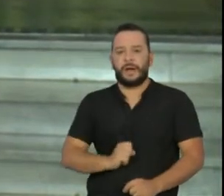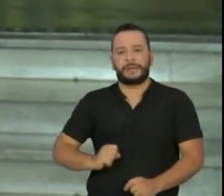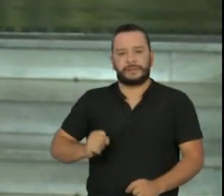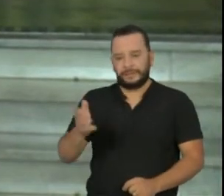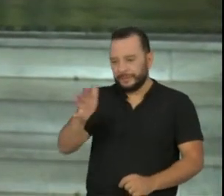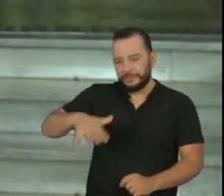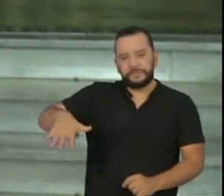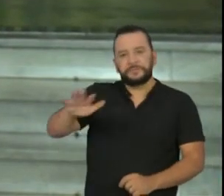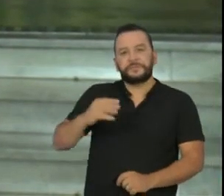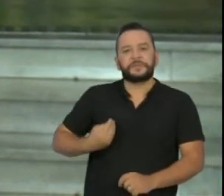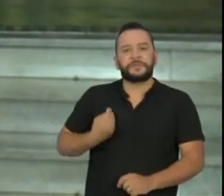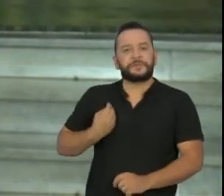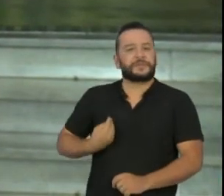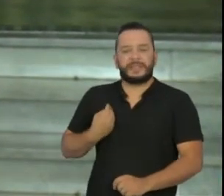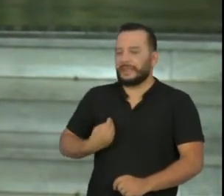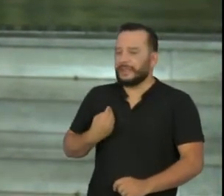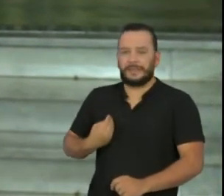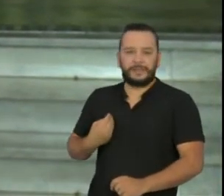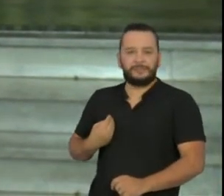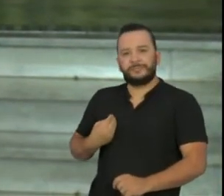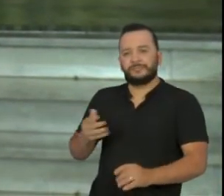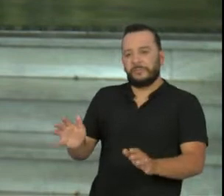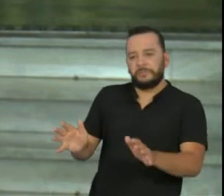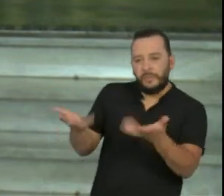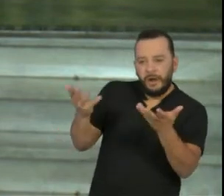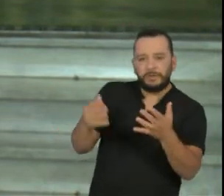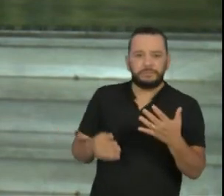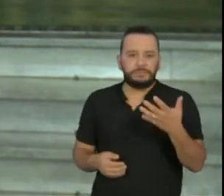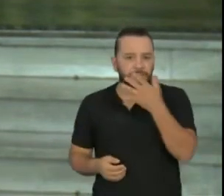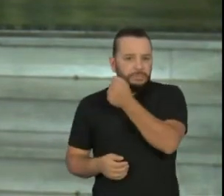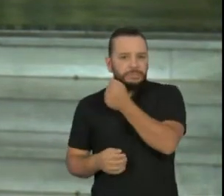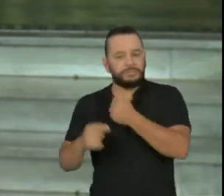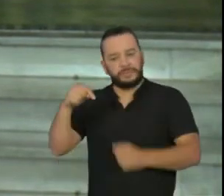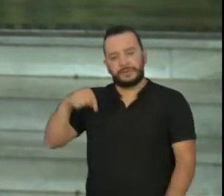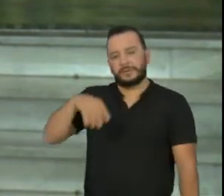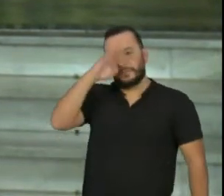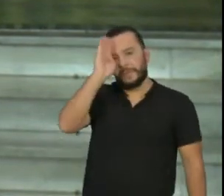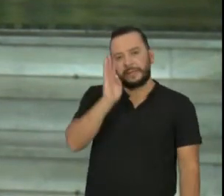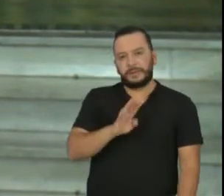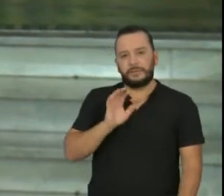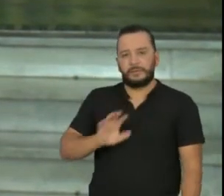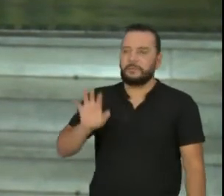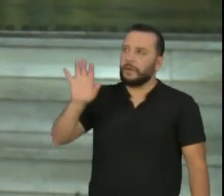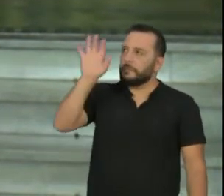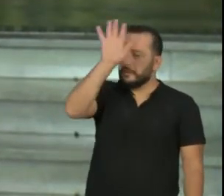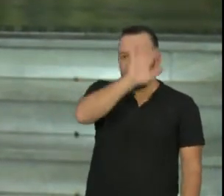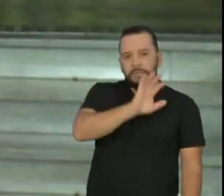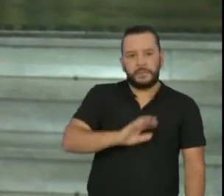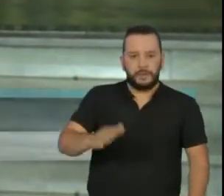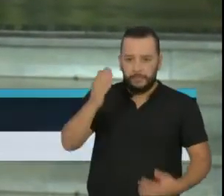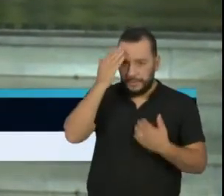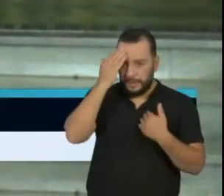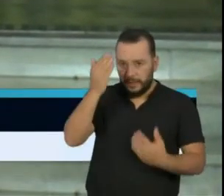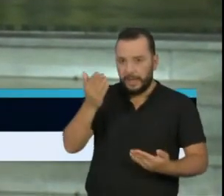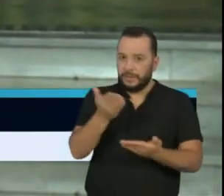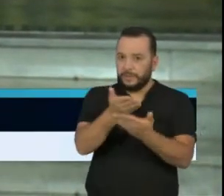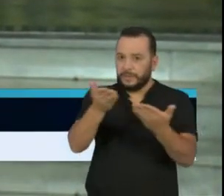no estado de São Paulo e também nos demais estados brasileiros. O nosso muito obrigado a vocês